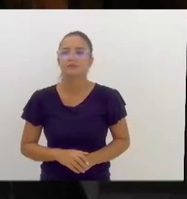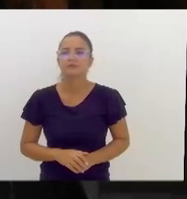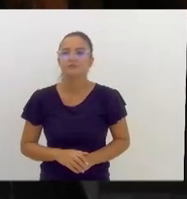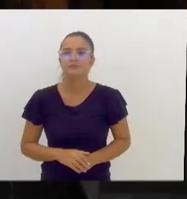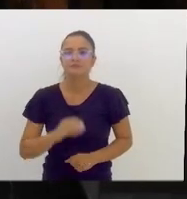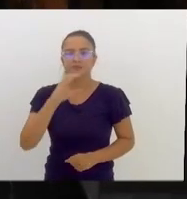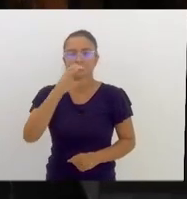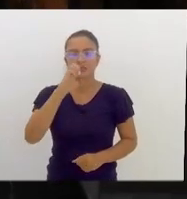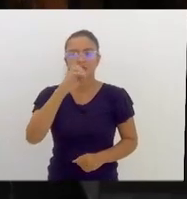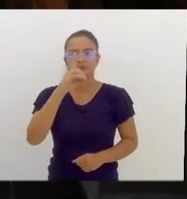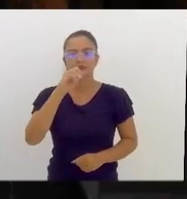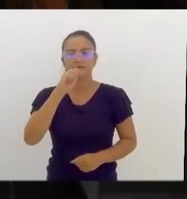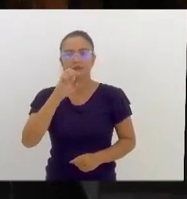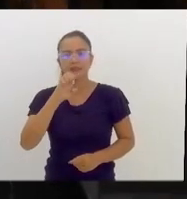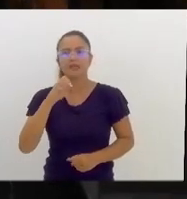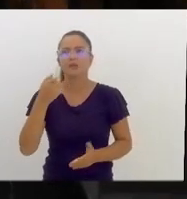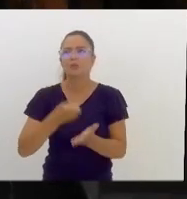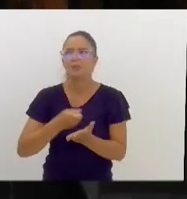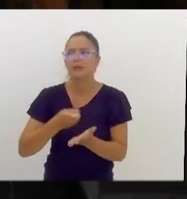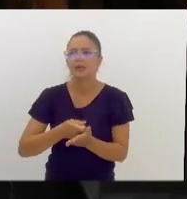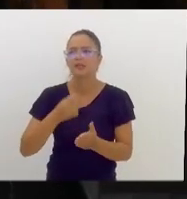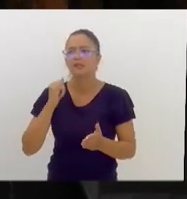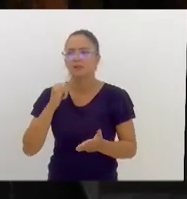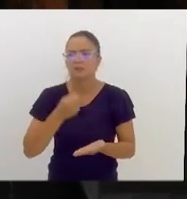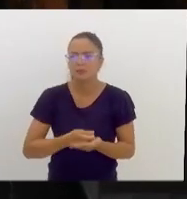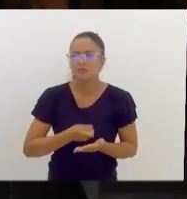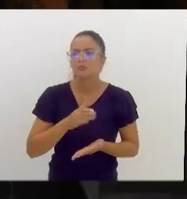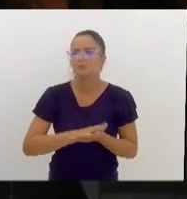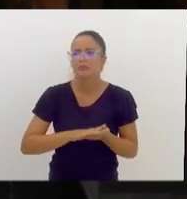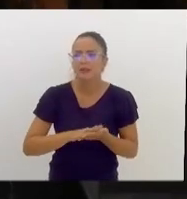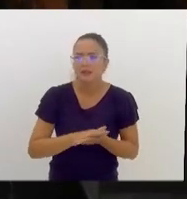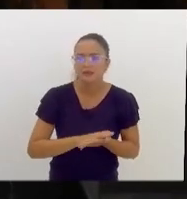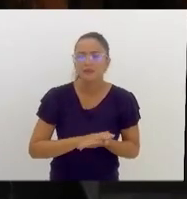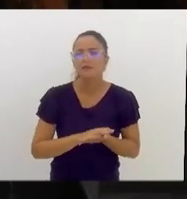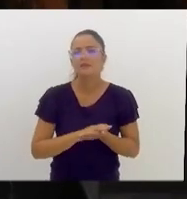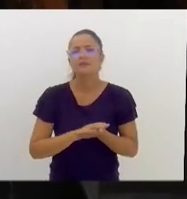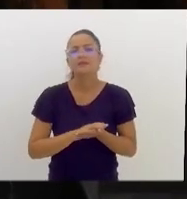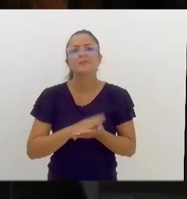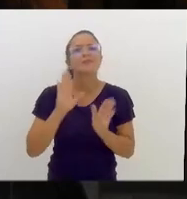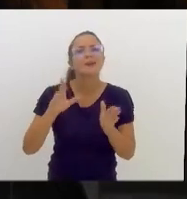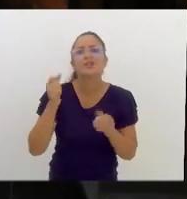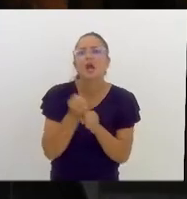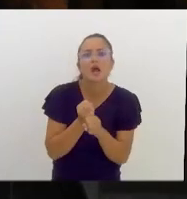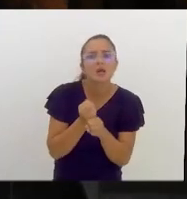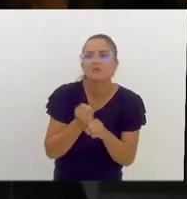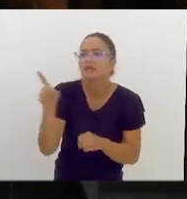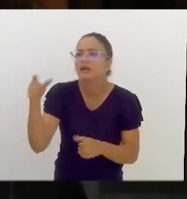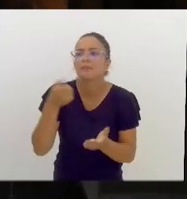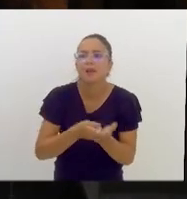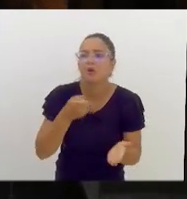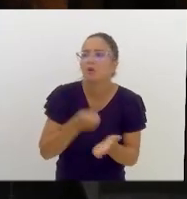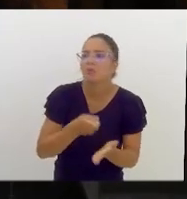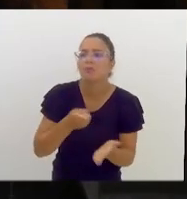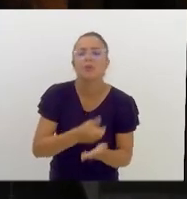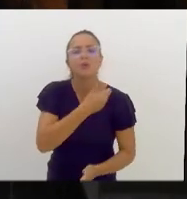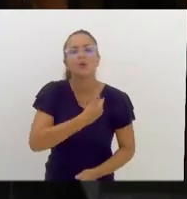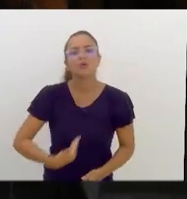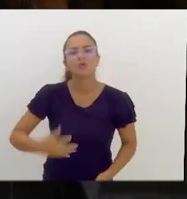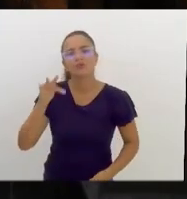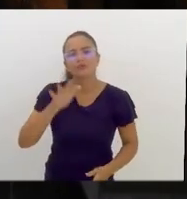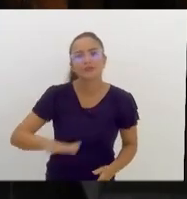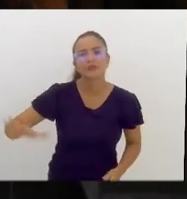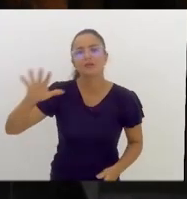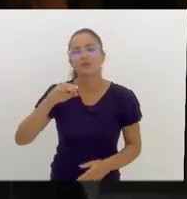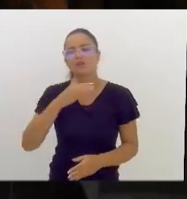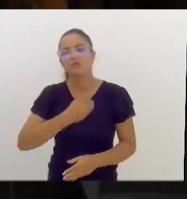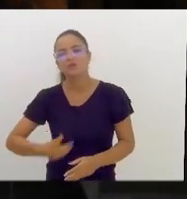da SEDAI não ser obrigada a pagar impostos, que pagou durante anos, e esse passivo que o governo federal passou a ter com o governo do estado do Rio de